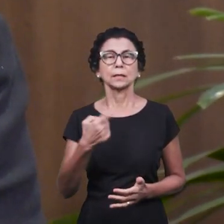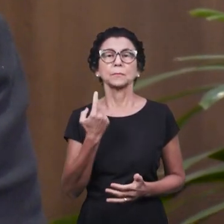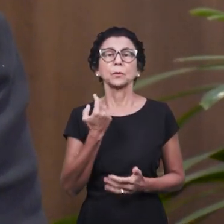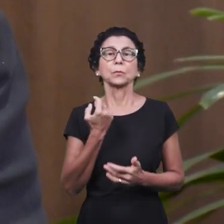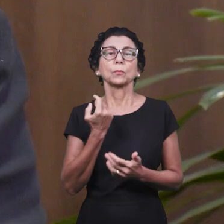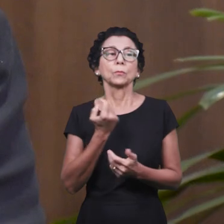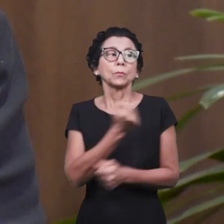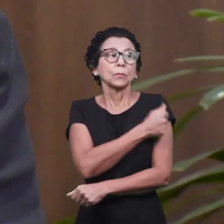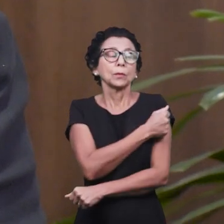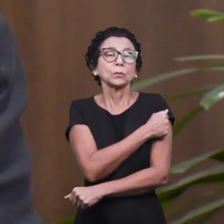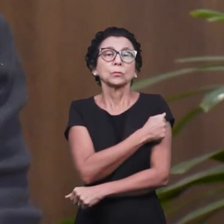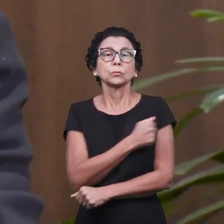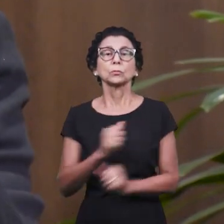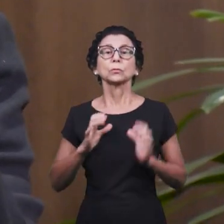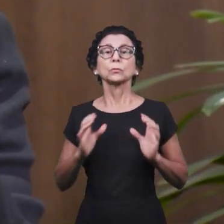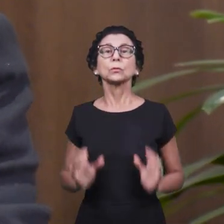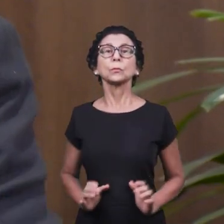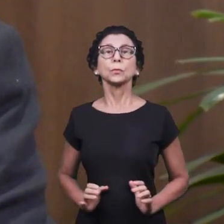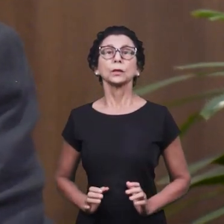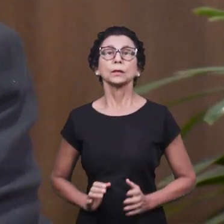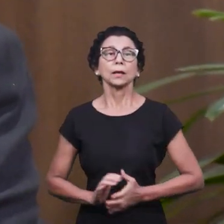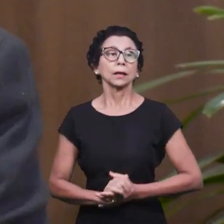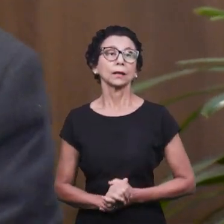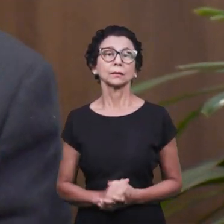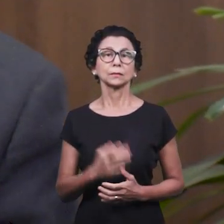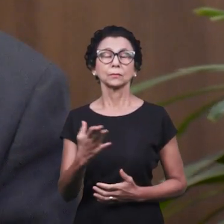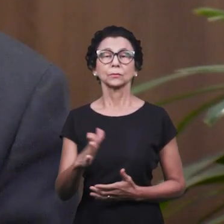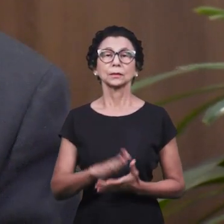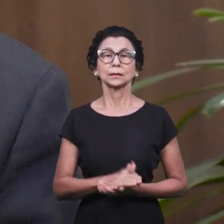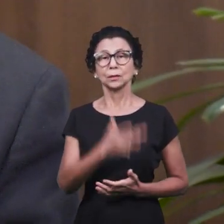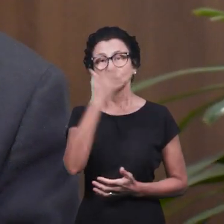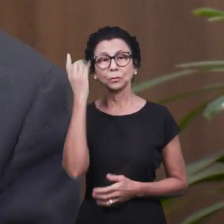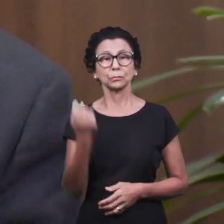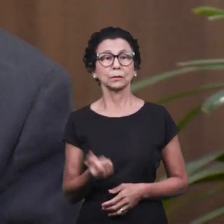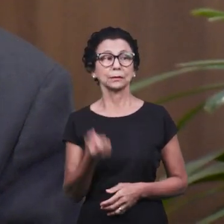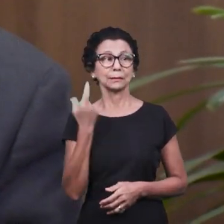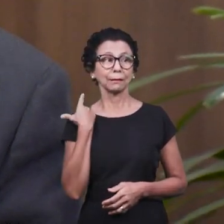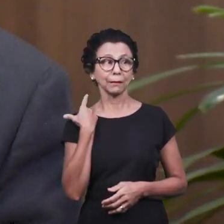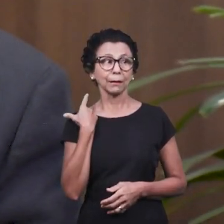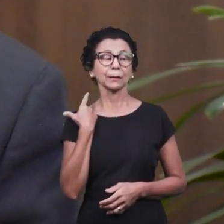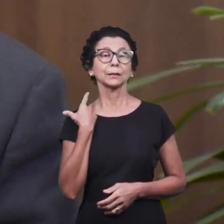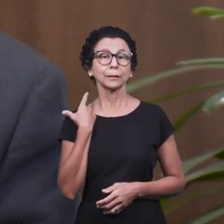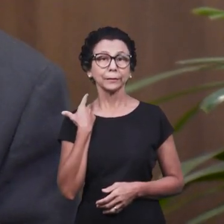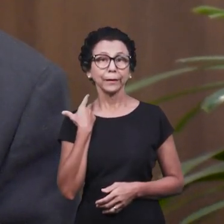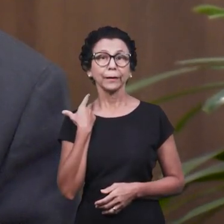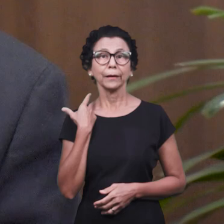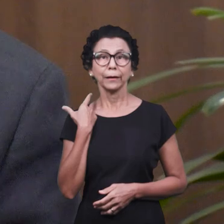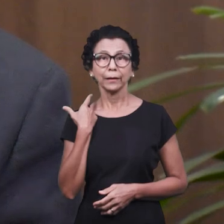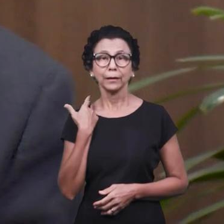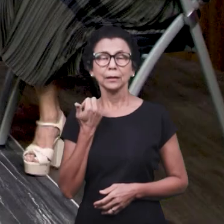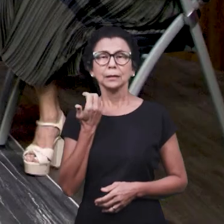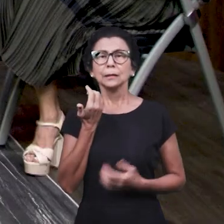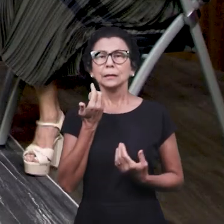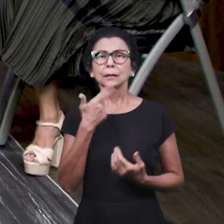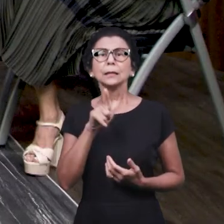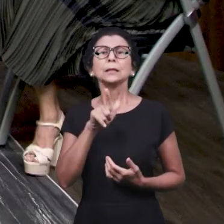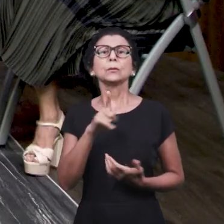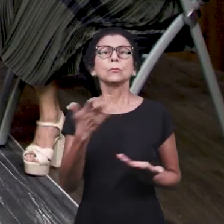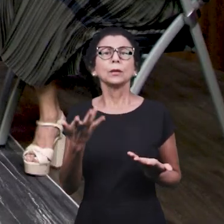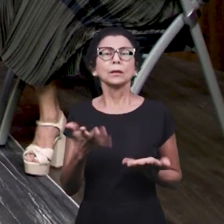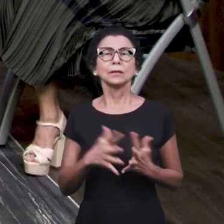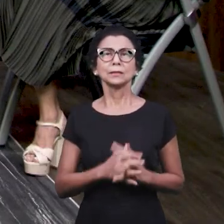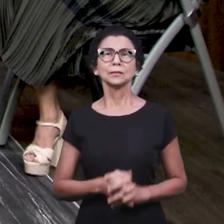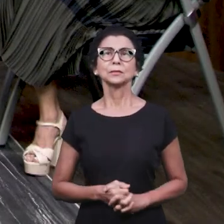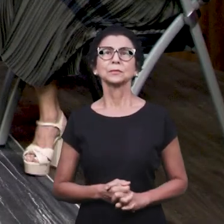como essa? Né? Você é a única estrangeira no meio de um país. Você não fala nada da língua. Dificuldade de interpretação. E o